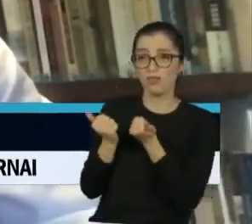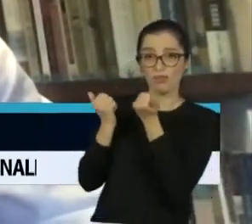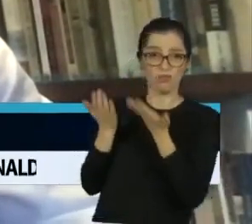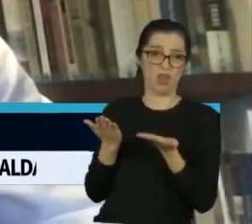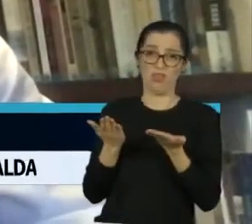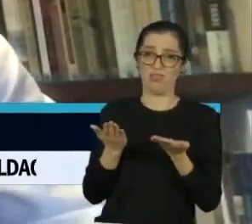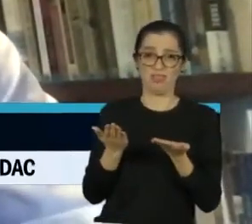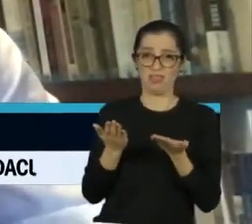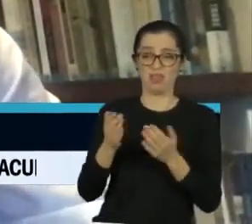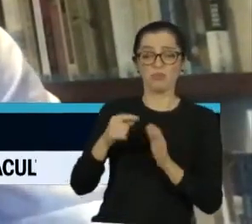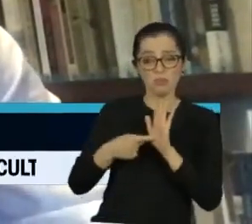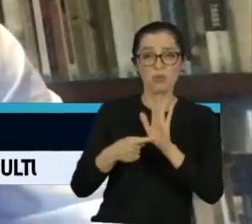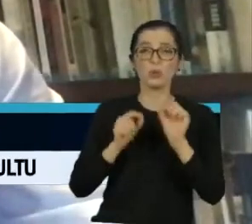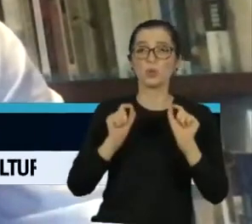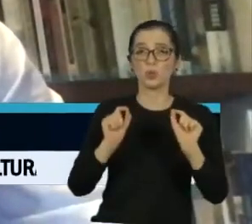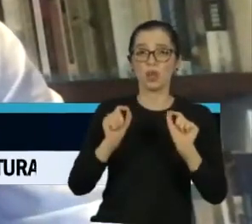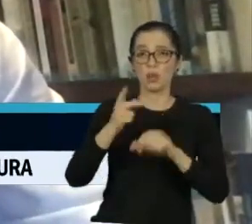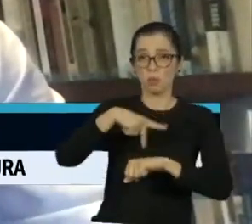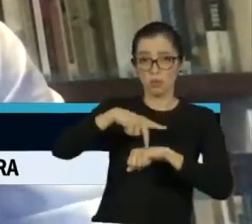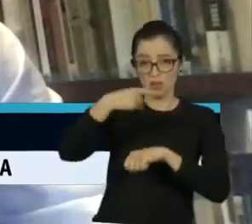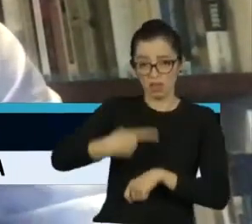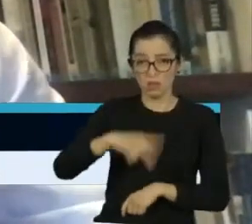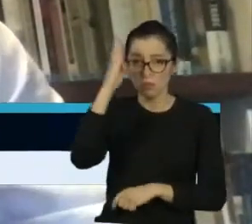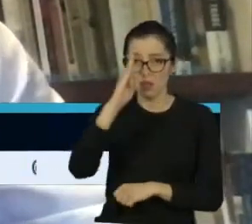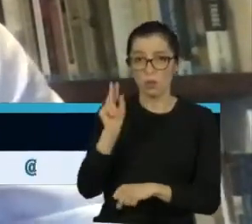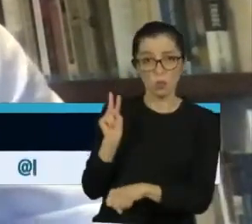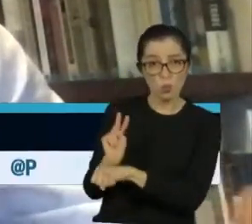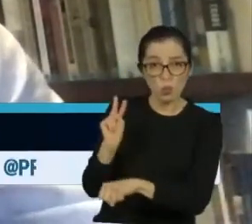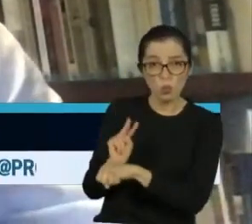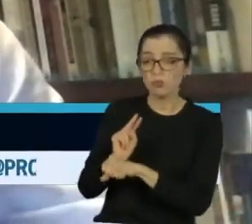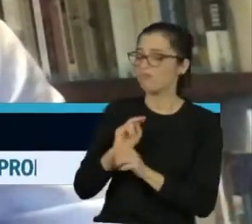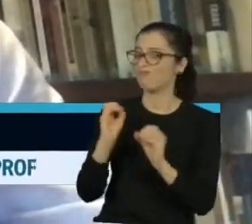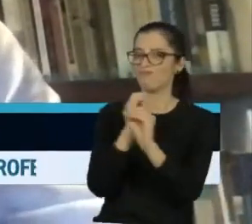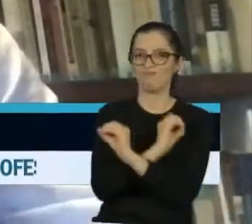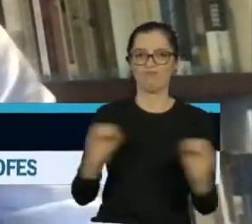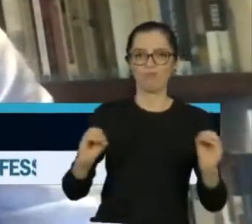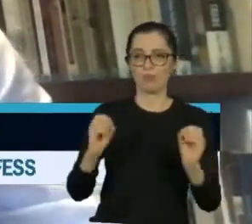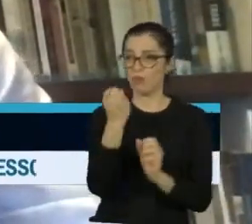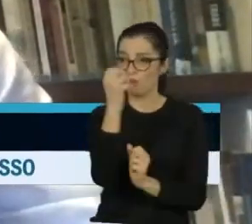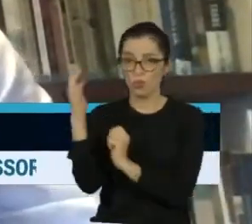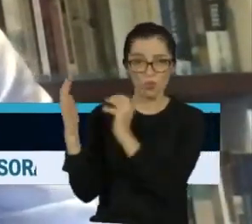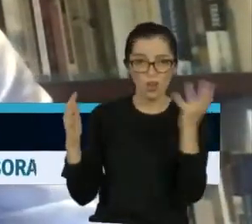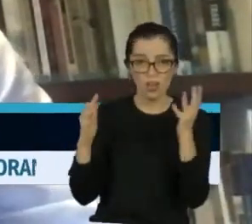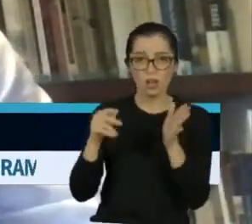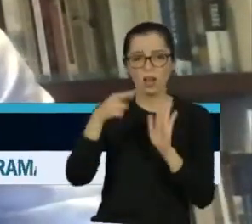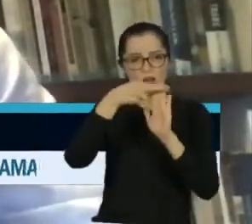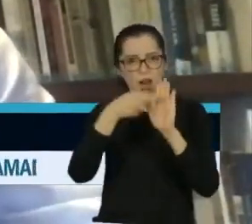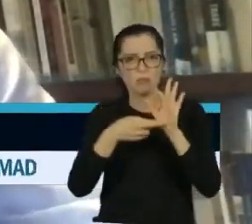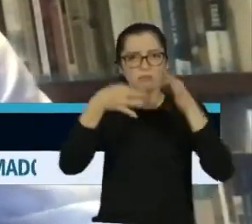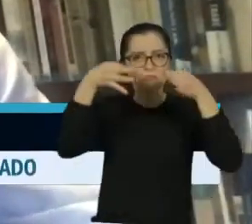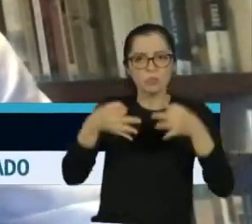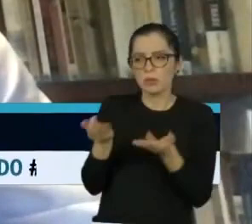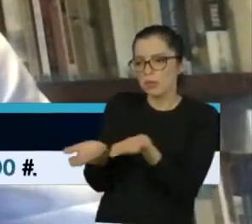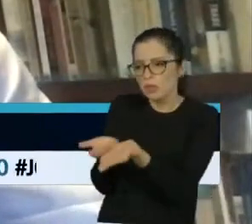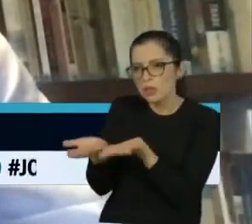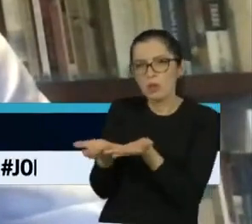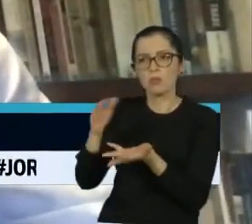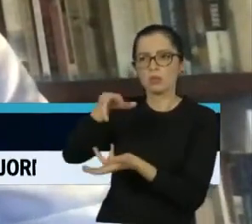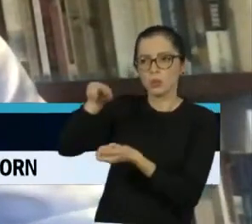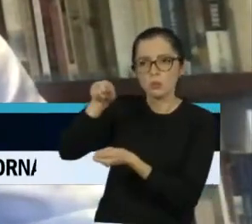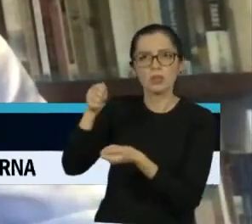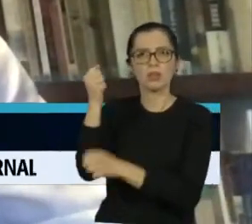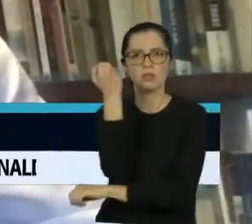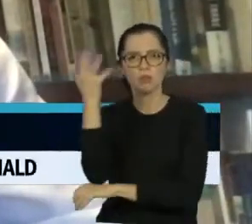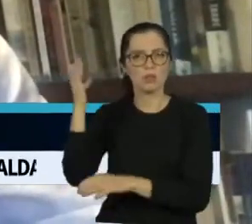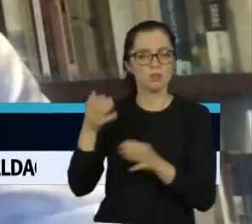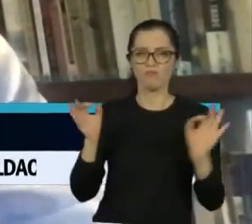tiver a altura das exigências ambientais que a atualidade impõe, enfim, nós vamos